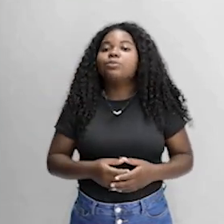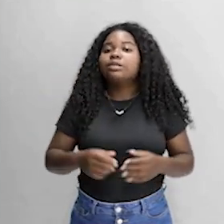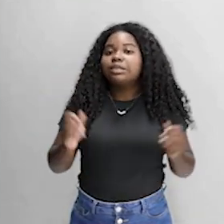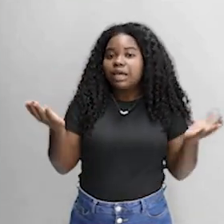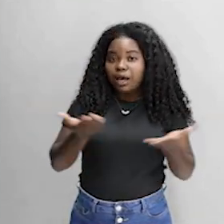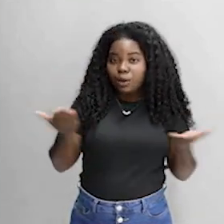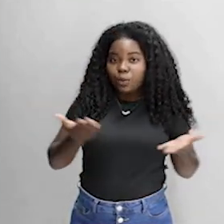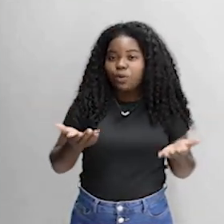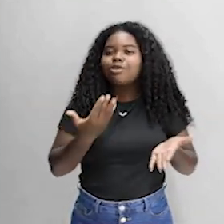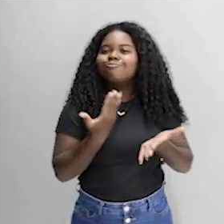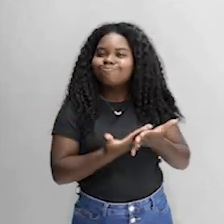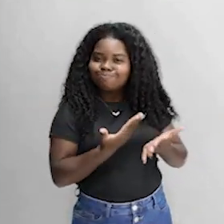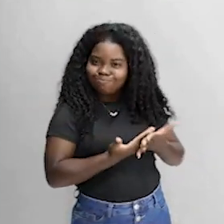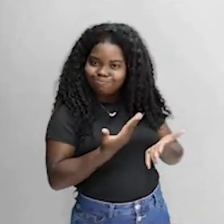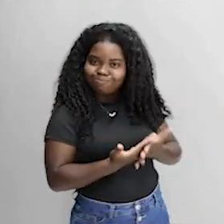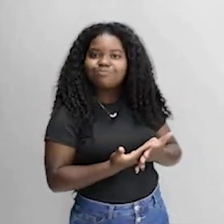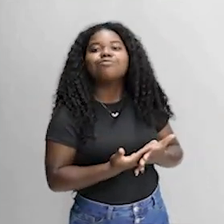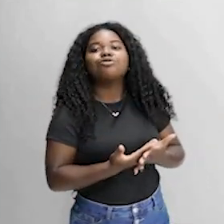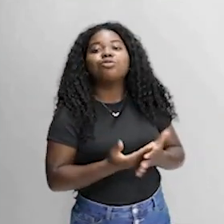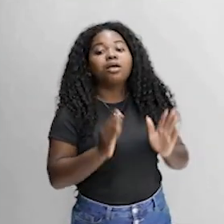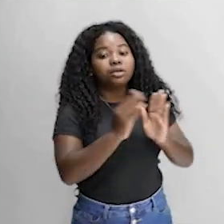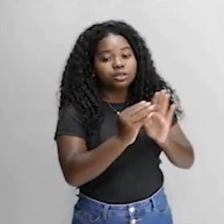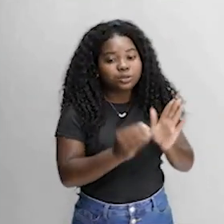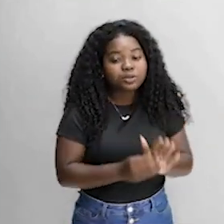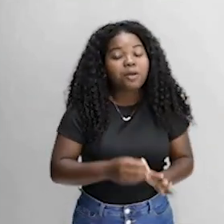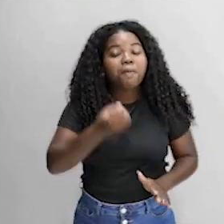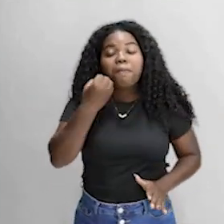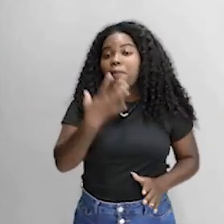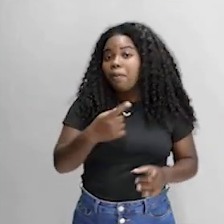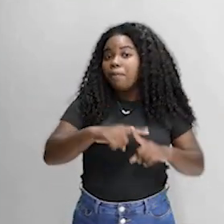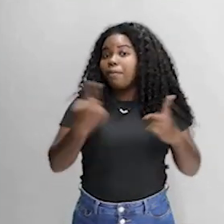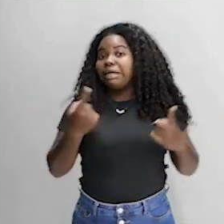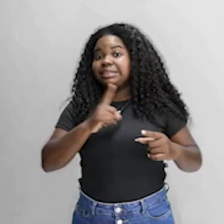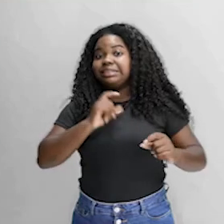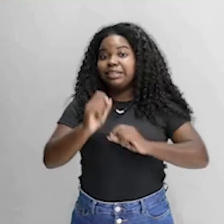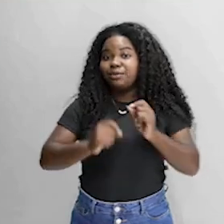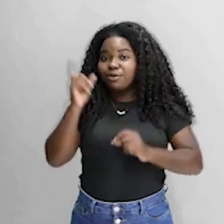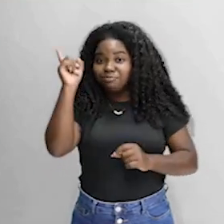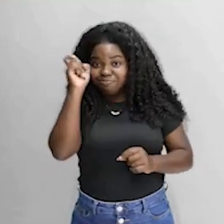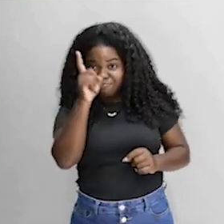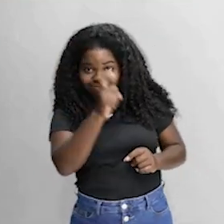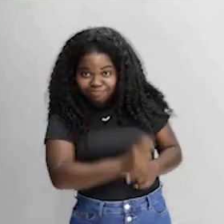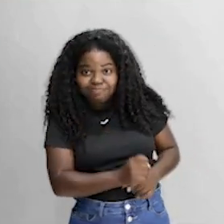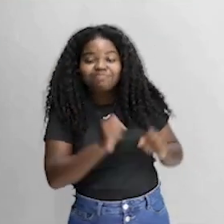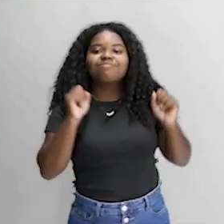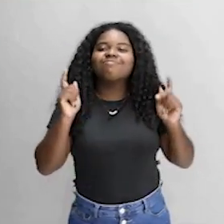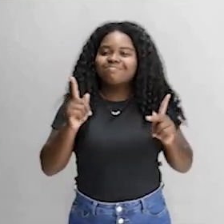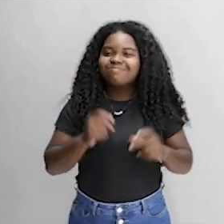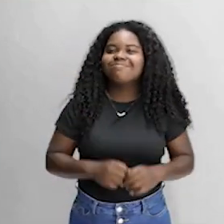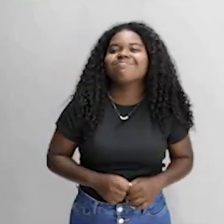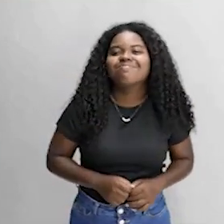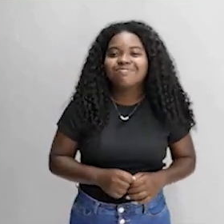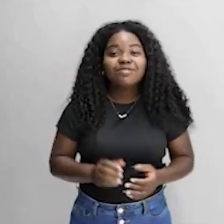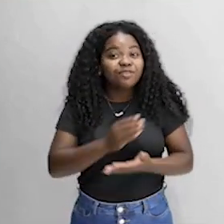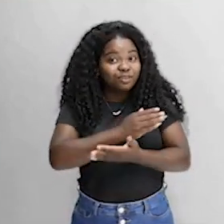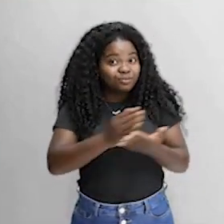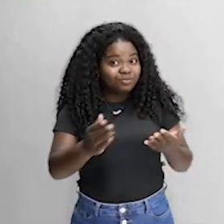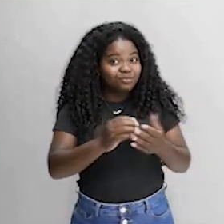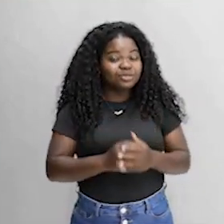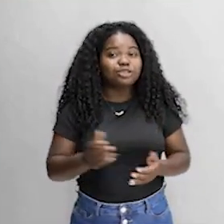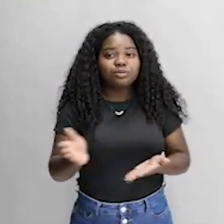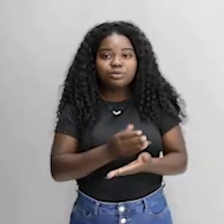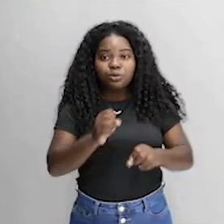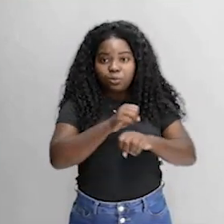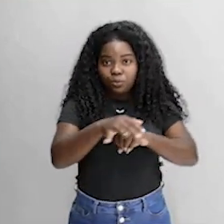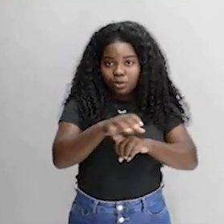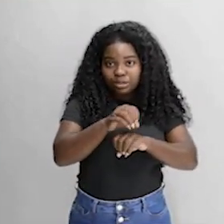legal, mas ele tem os seus problemas a serem observados, tá? Então, vem comigo aqui que nós temos algumas dicas para